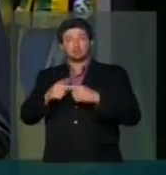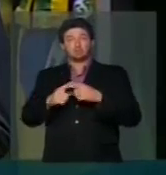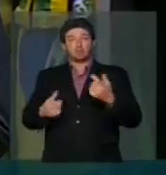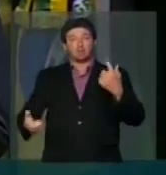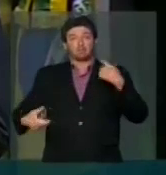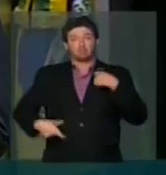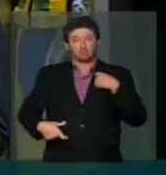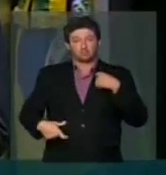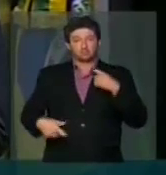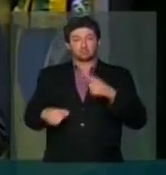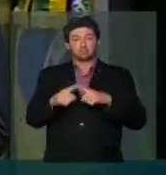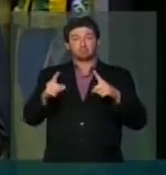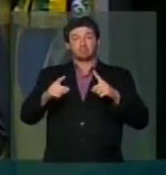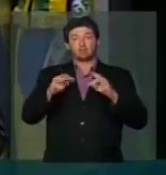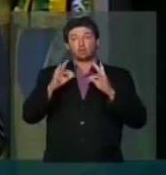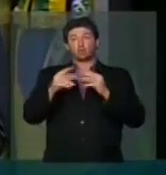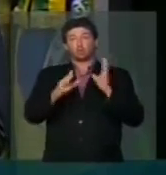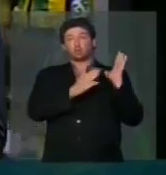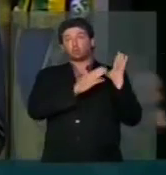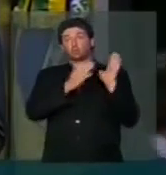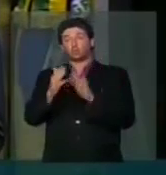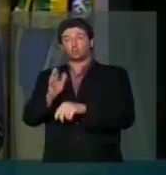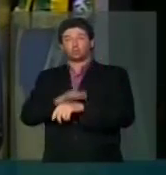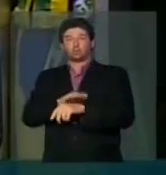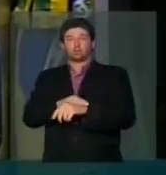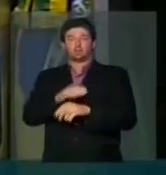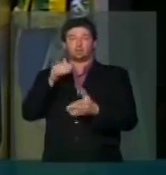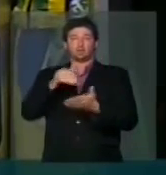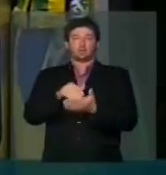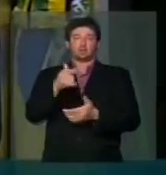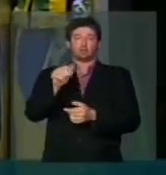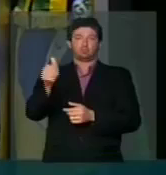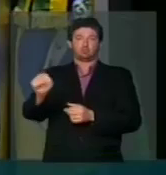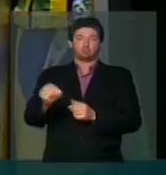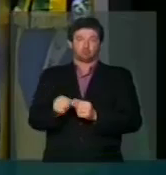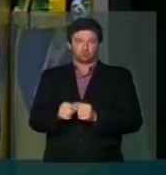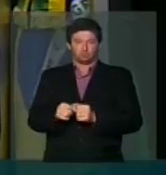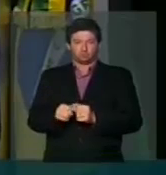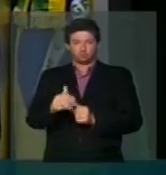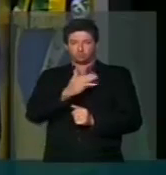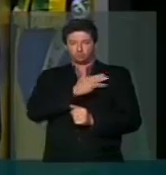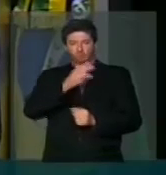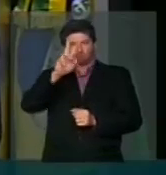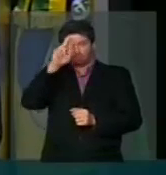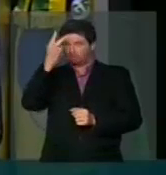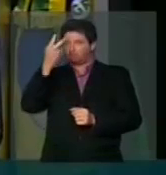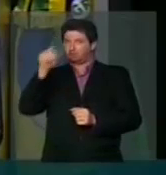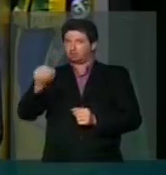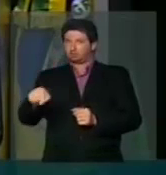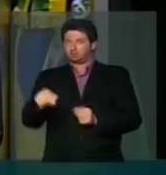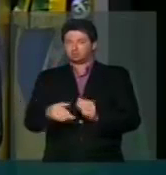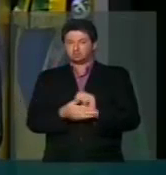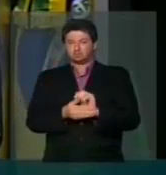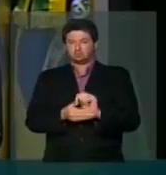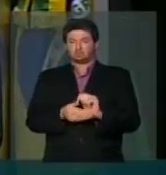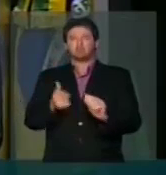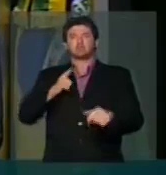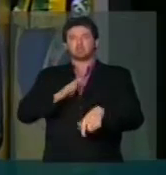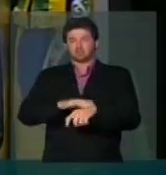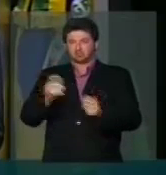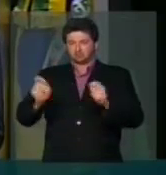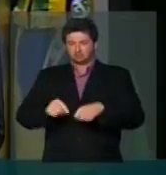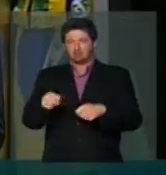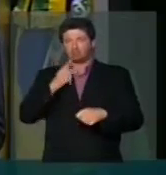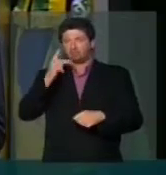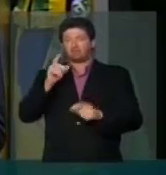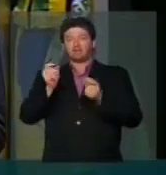reeleição, mas por todo o seu mandato até 2018. Lula se enganou na avaliação. Já há prazo suficiente para